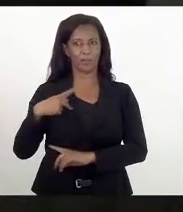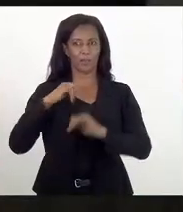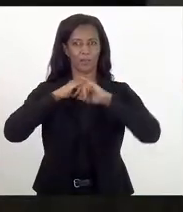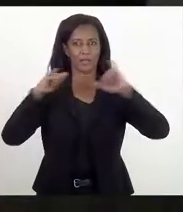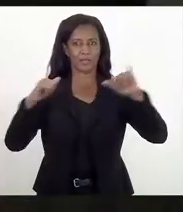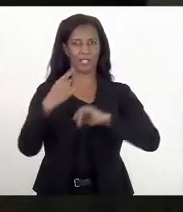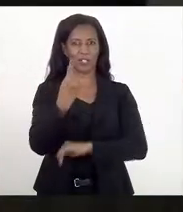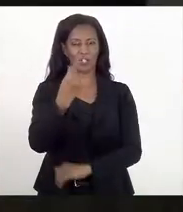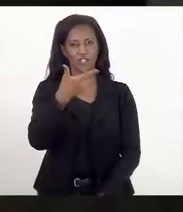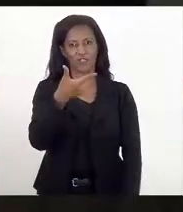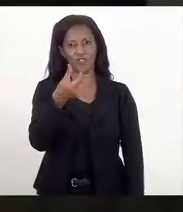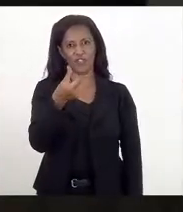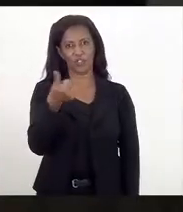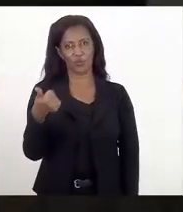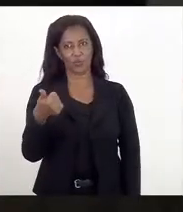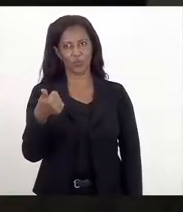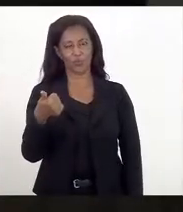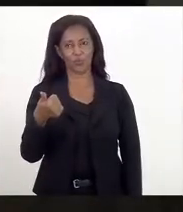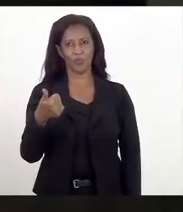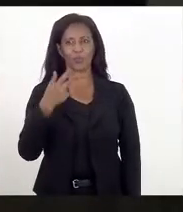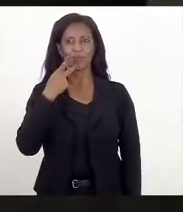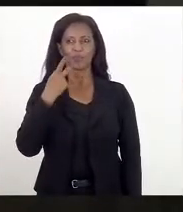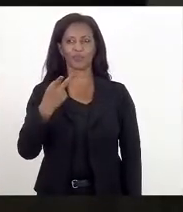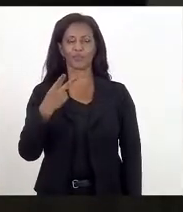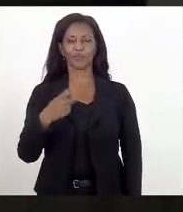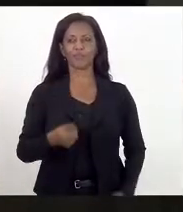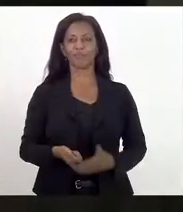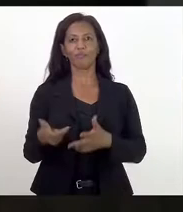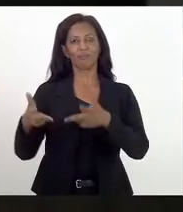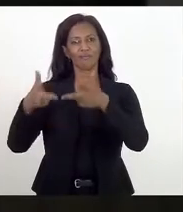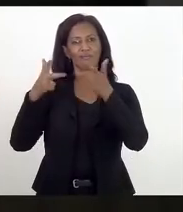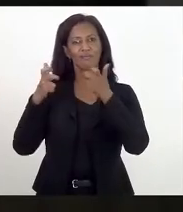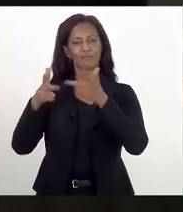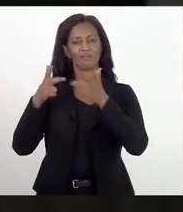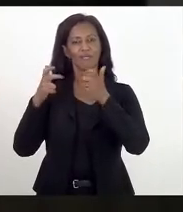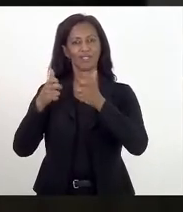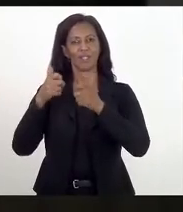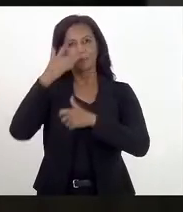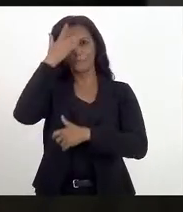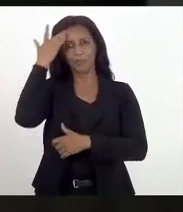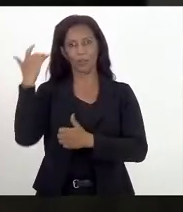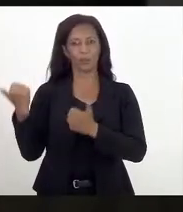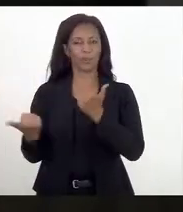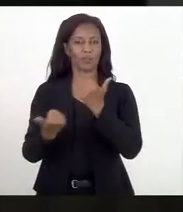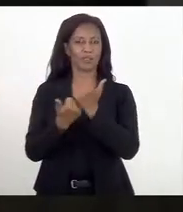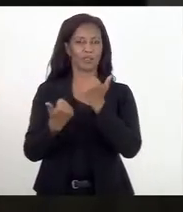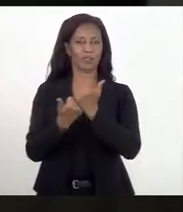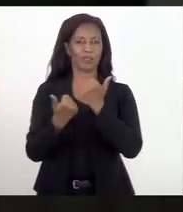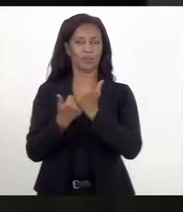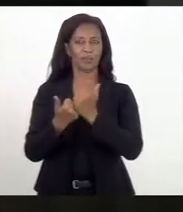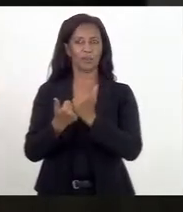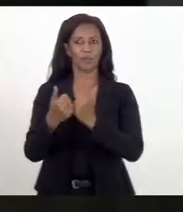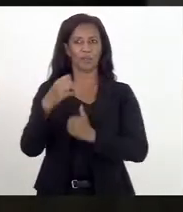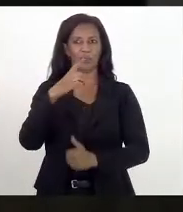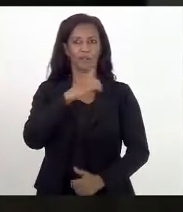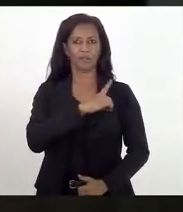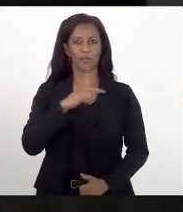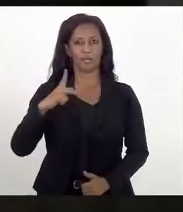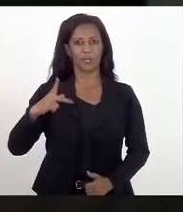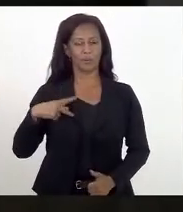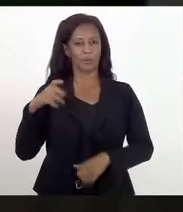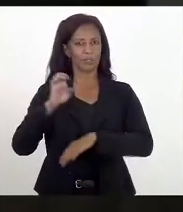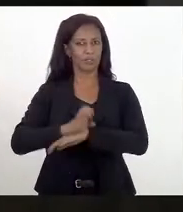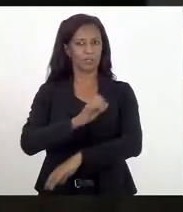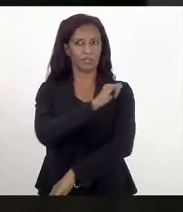1 de 21, que dispõe sobre a restauração do quadro permanente de pessoal de apoio da Defensoria Pública do Estado do Rio de